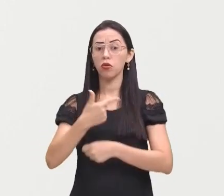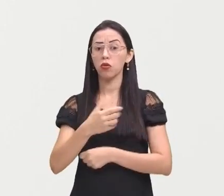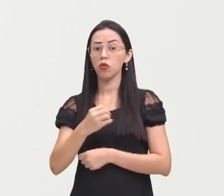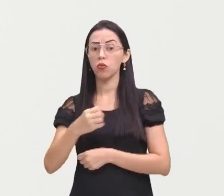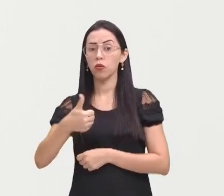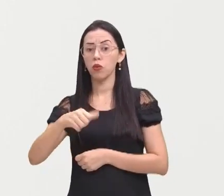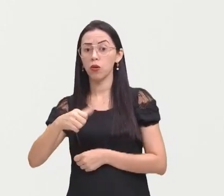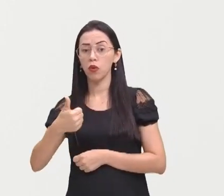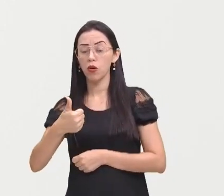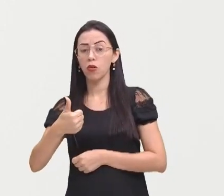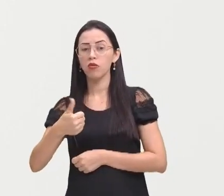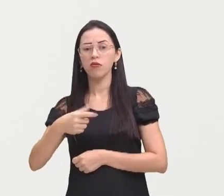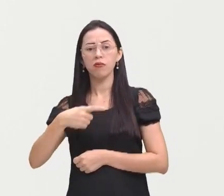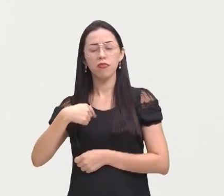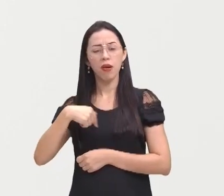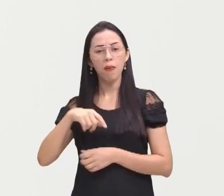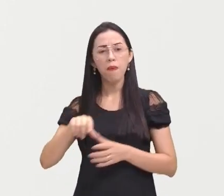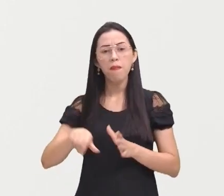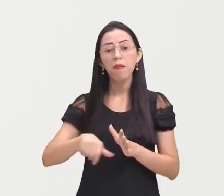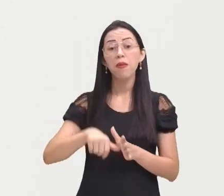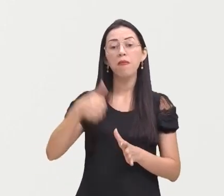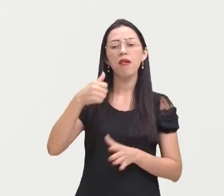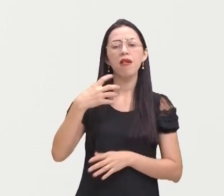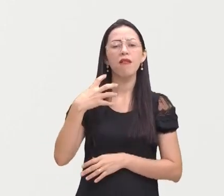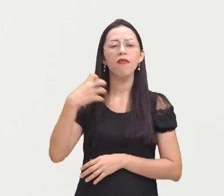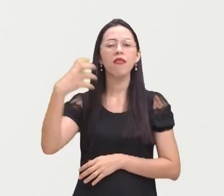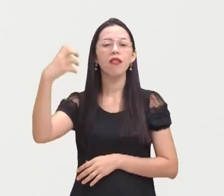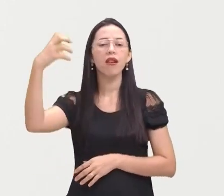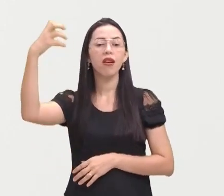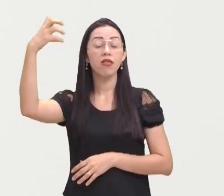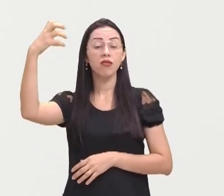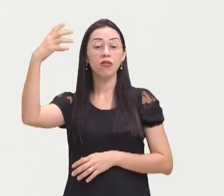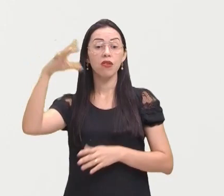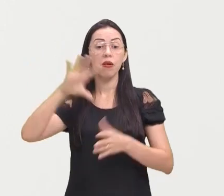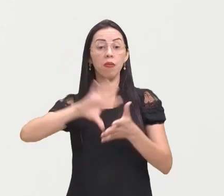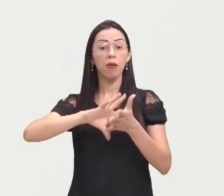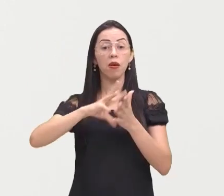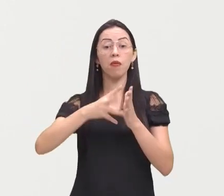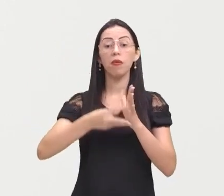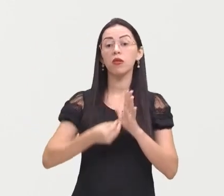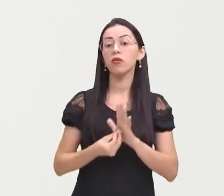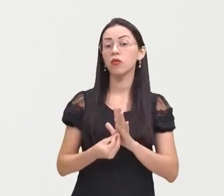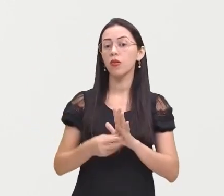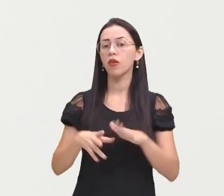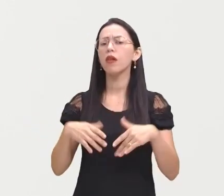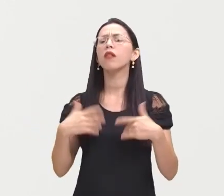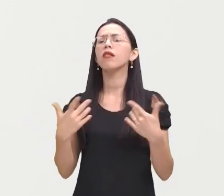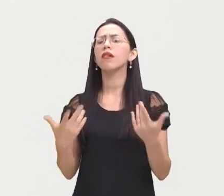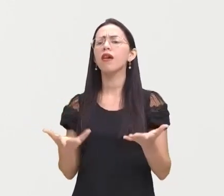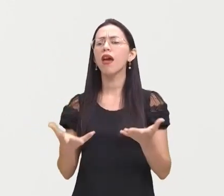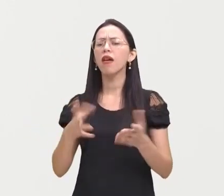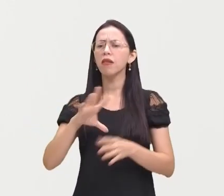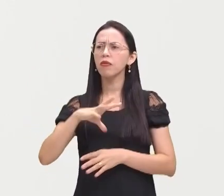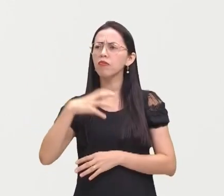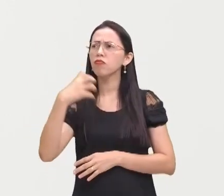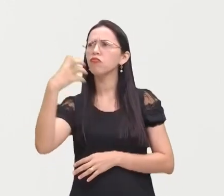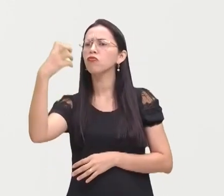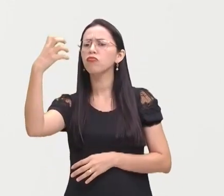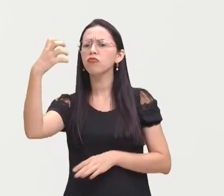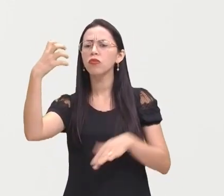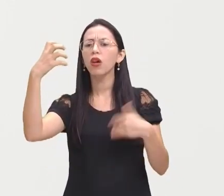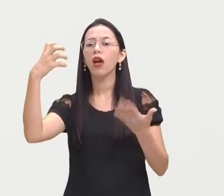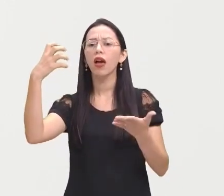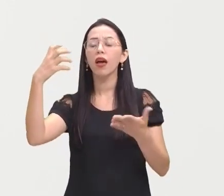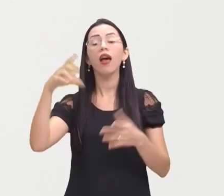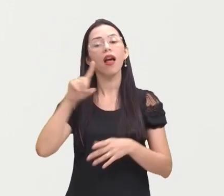primeira viagem para a Amazônia. Quem foi que fez esta viagem? Foi o Davi.